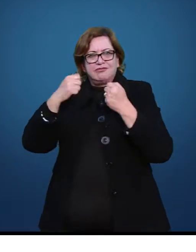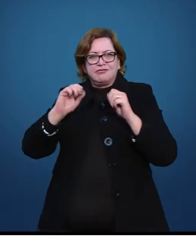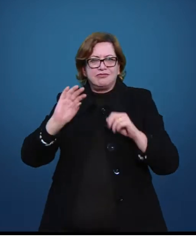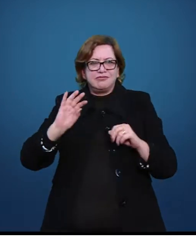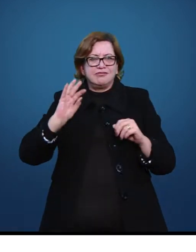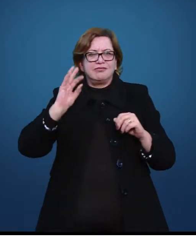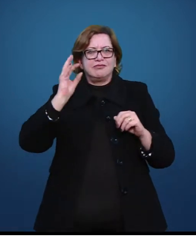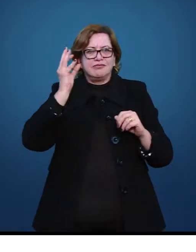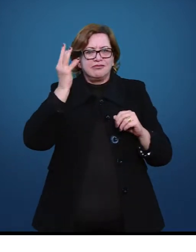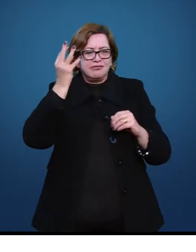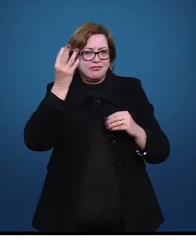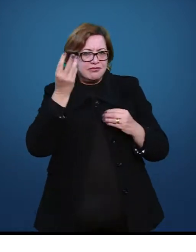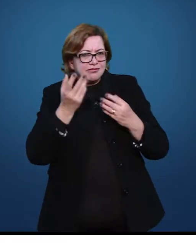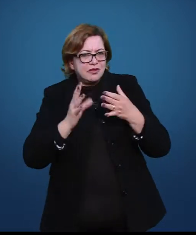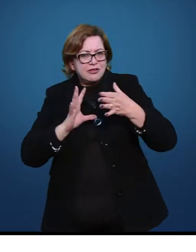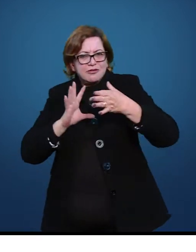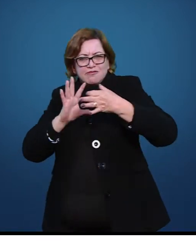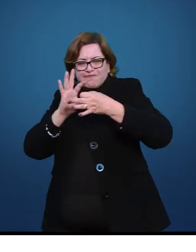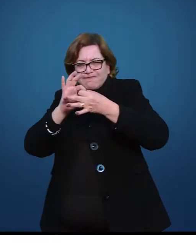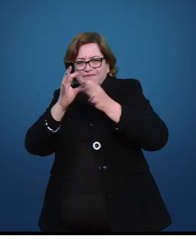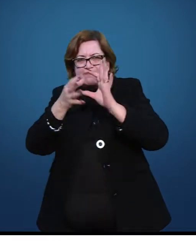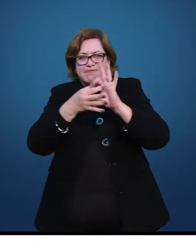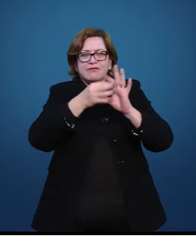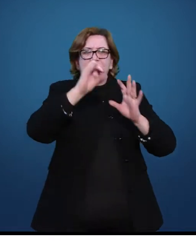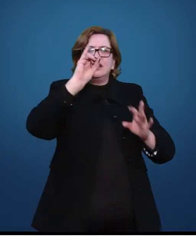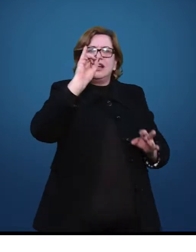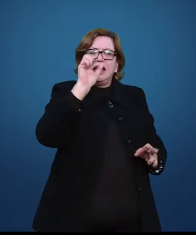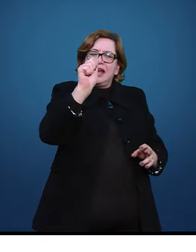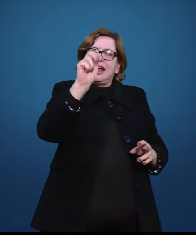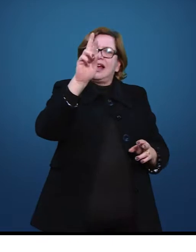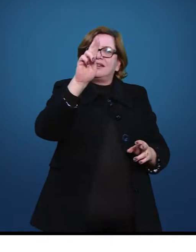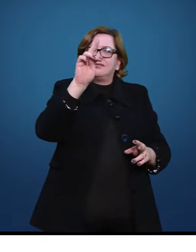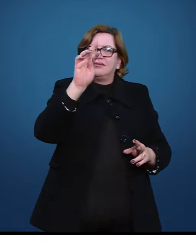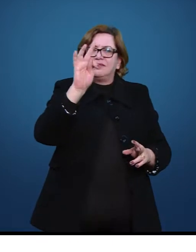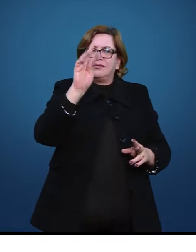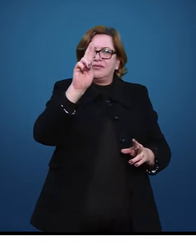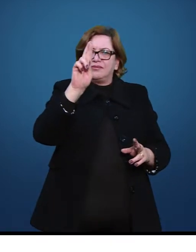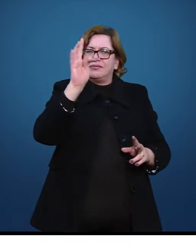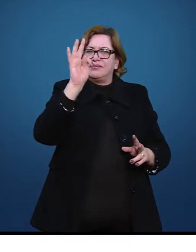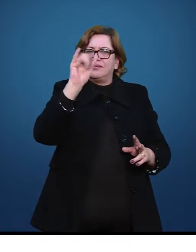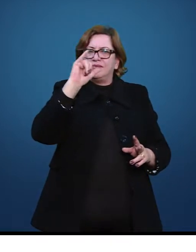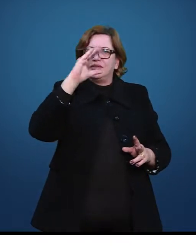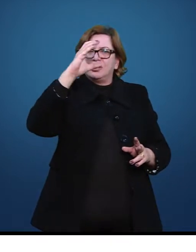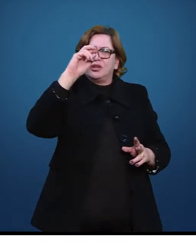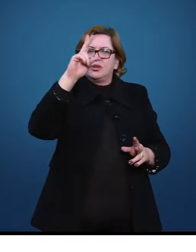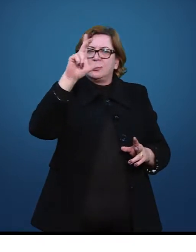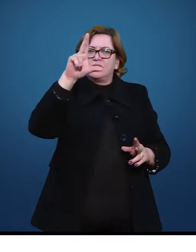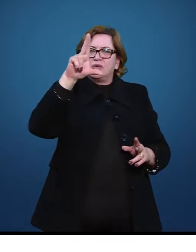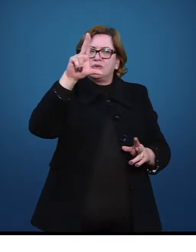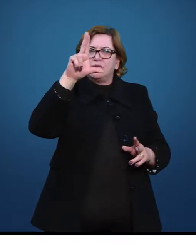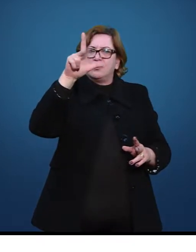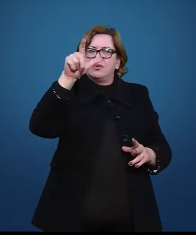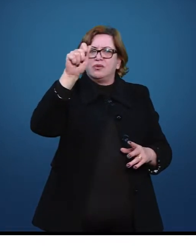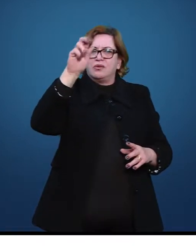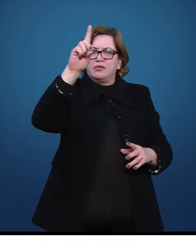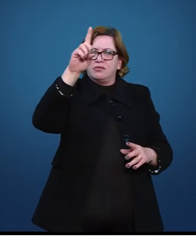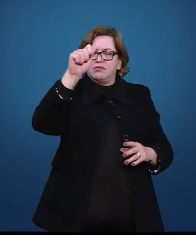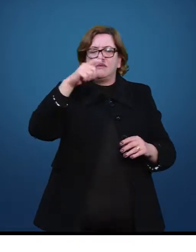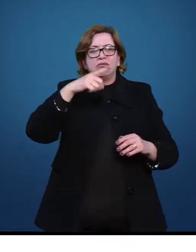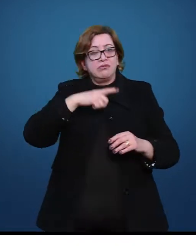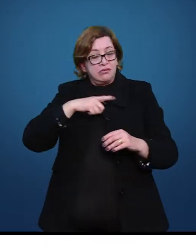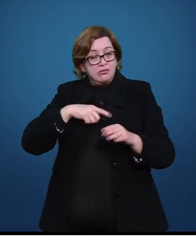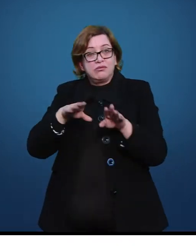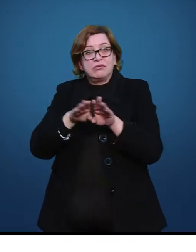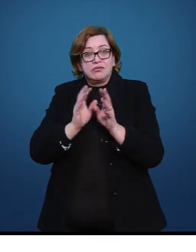maneira articulada, interligada. E, inclusive, eu ressalto, com a participação dos alunos em